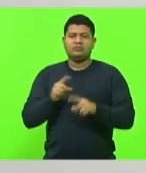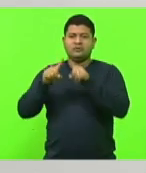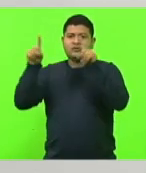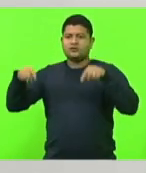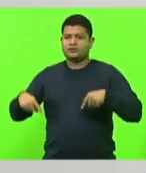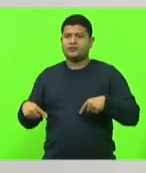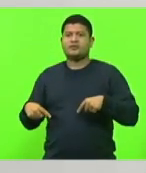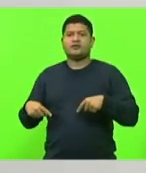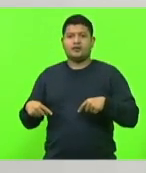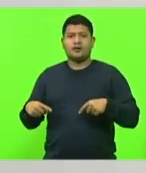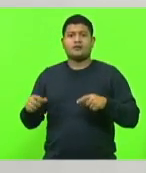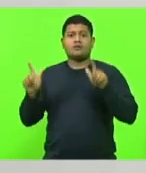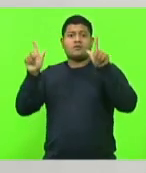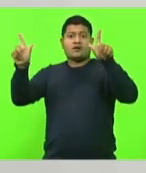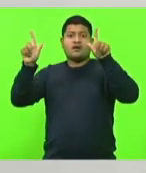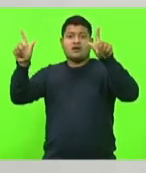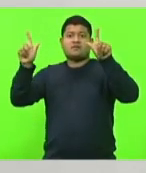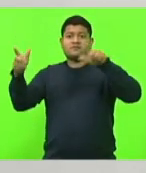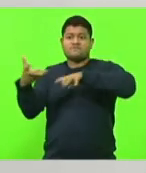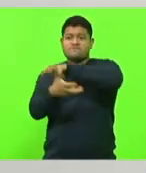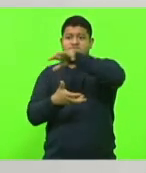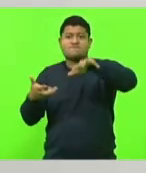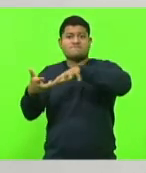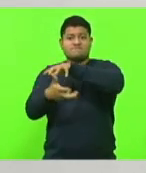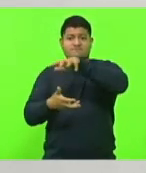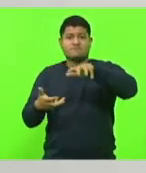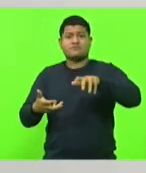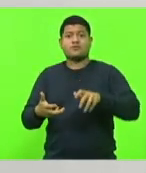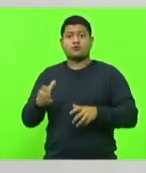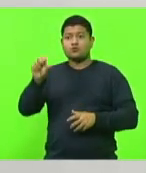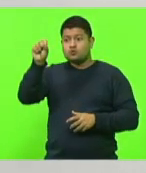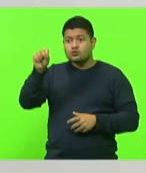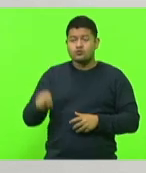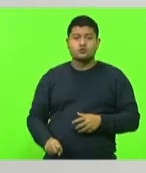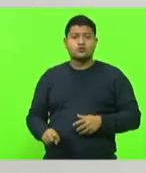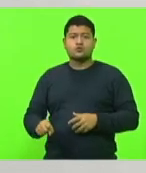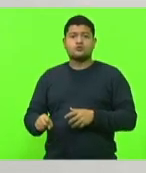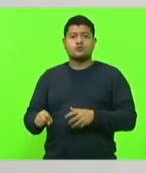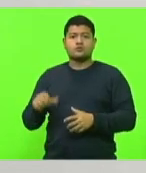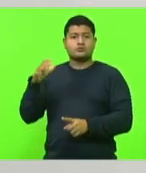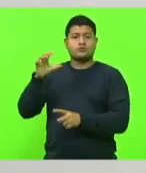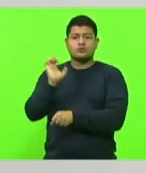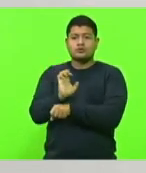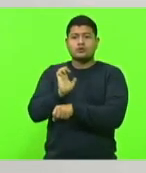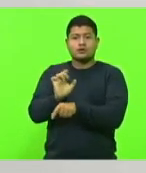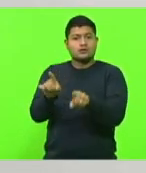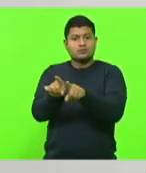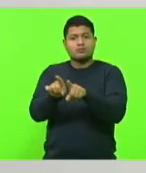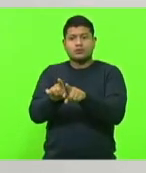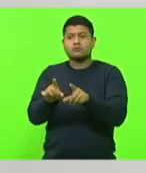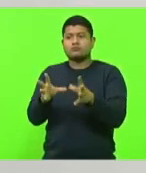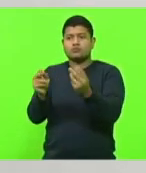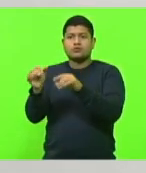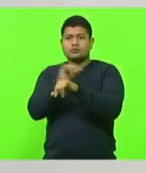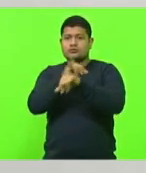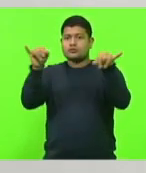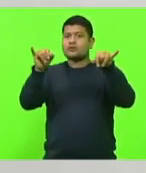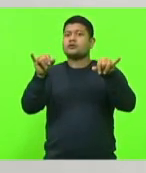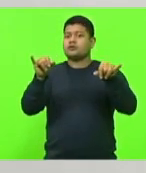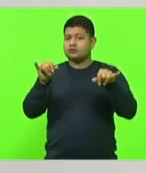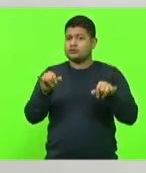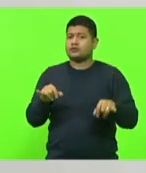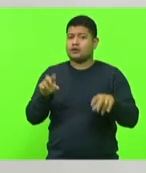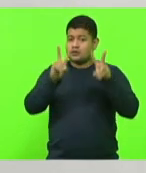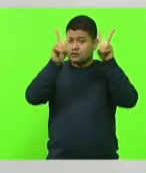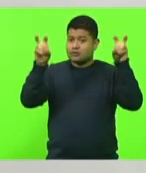em greve. No Sul também anunciam greve. Esse assunto já veio aqui na